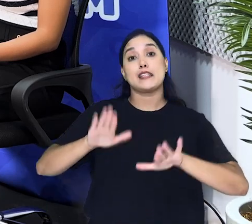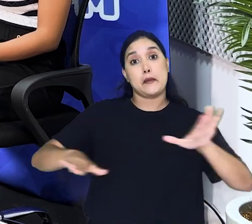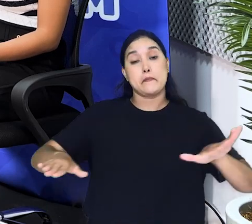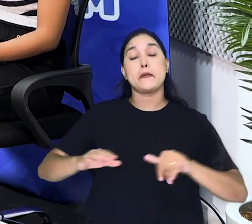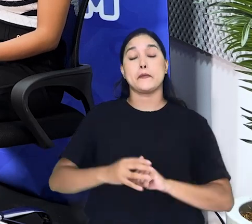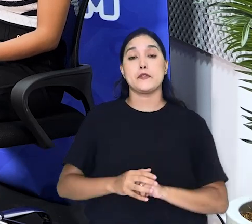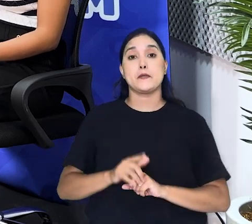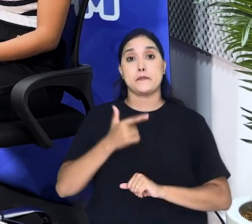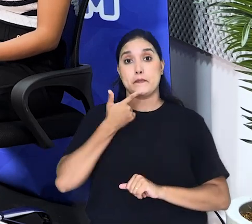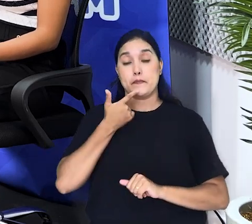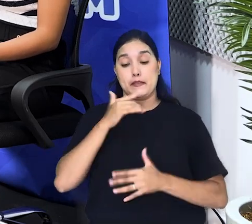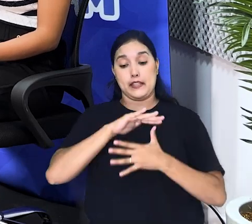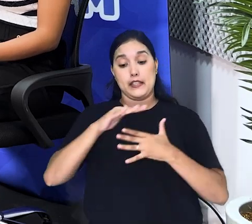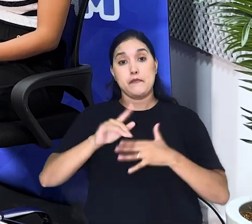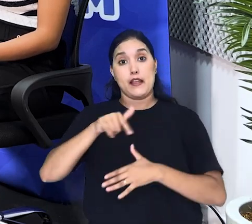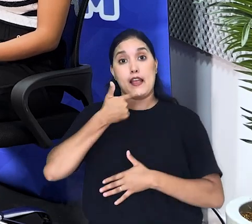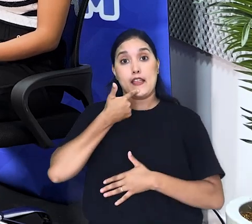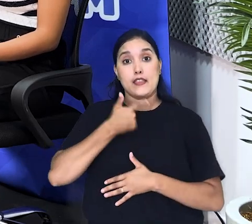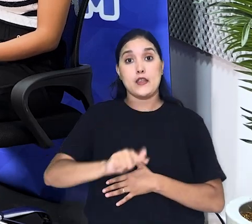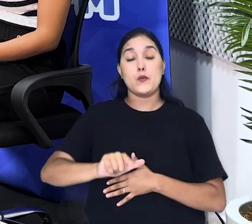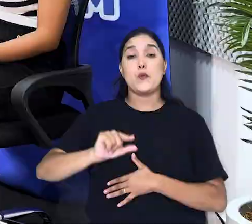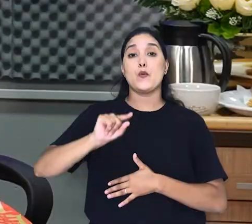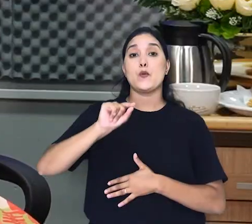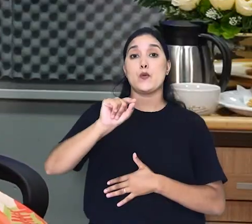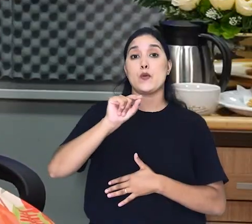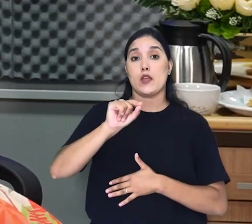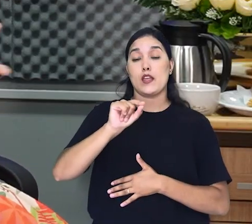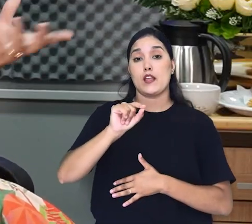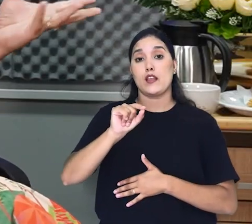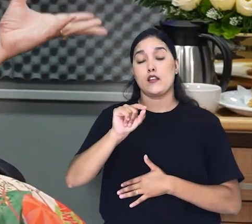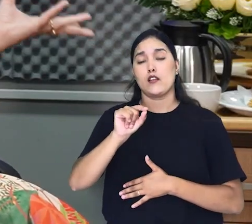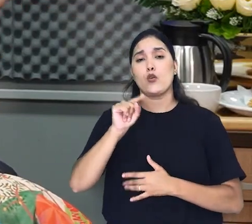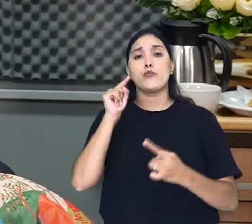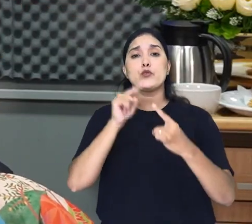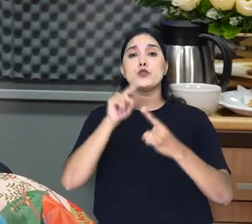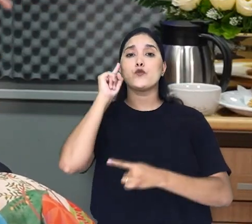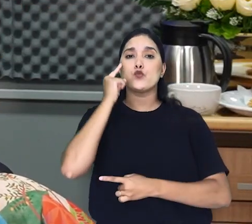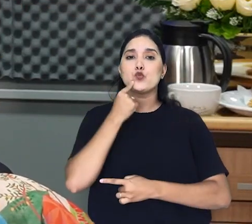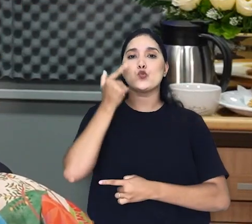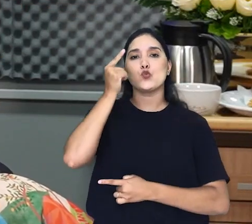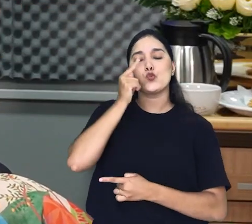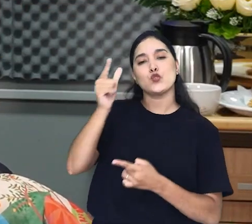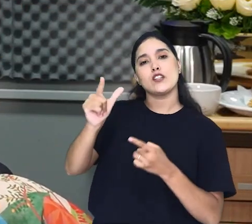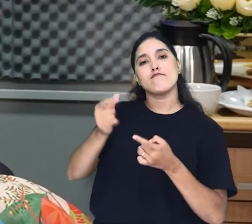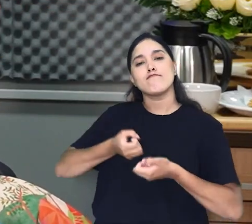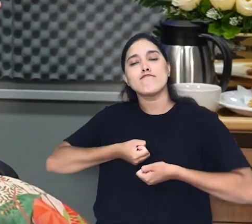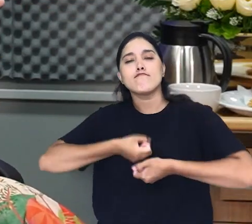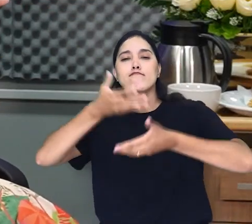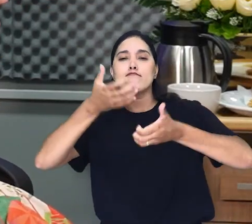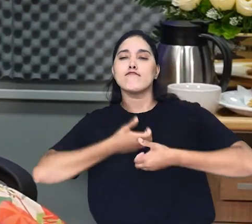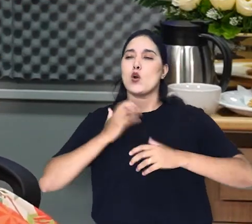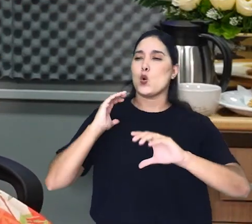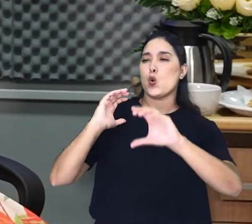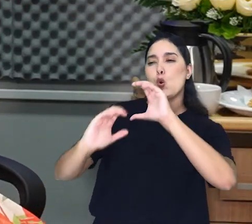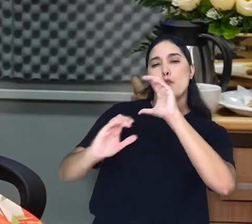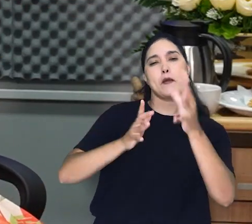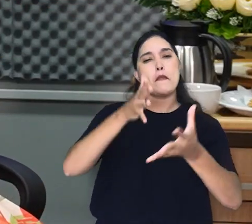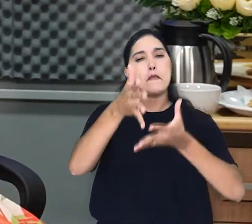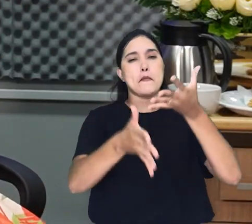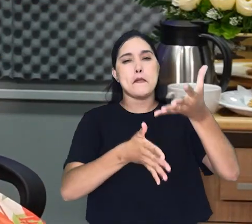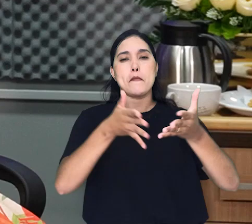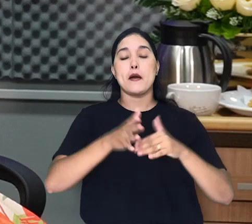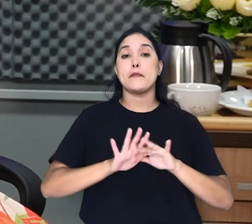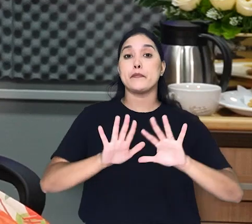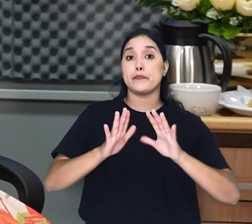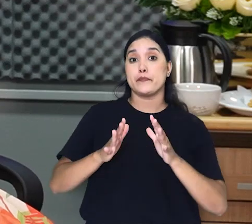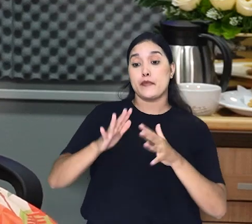dela, a língua de sinais é a nossa segunda língua, né? A língua brasileira, ela só é aqui no Brasil, né? As pessoas se confundem